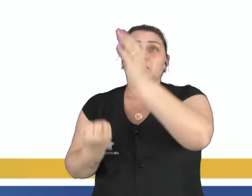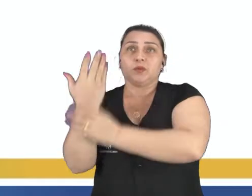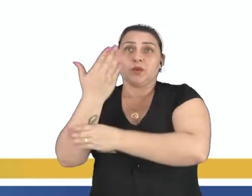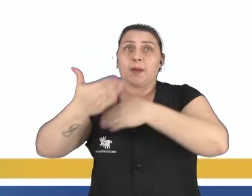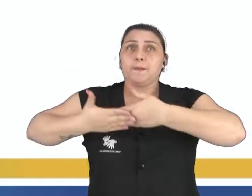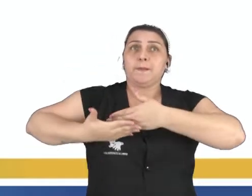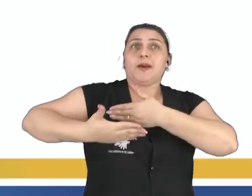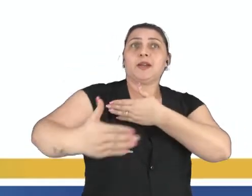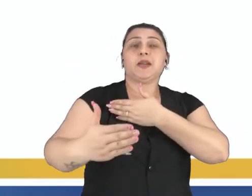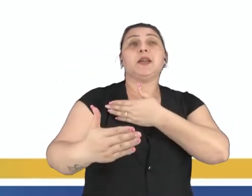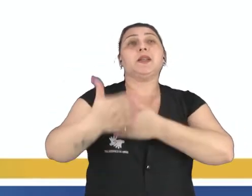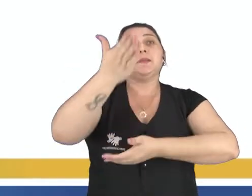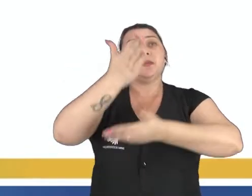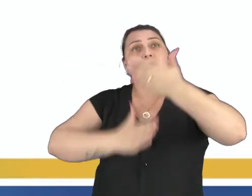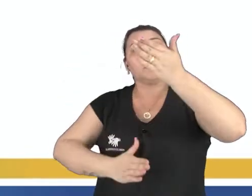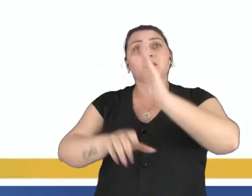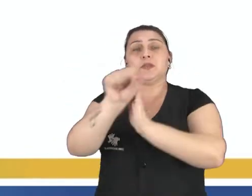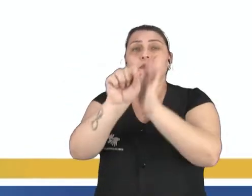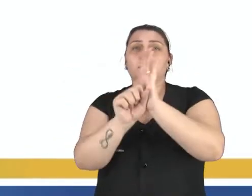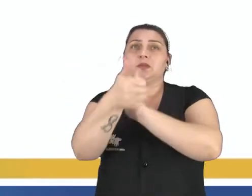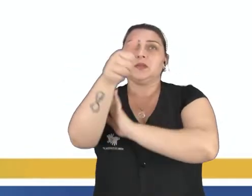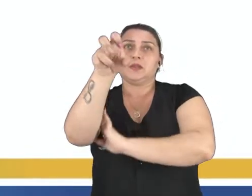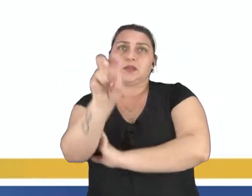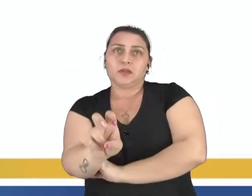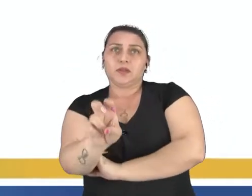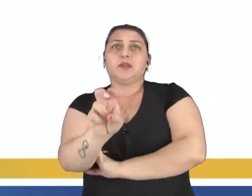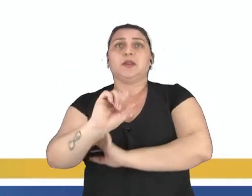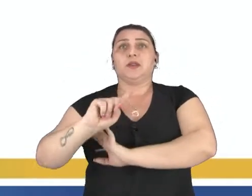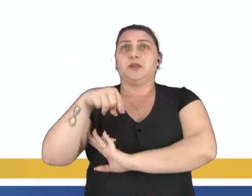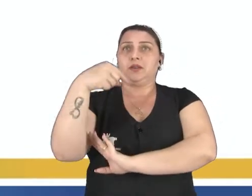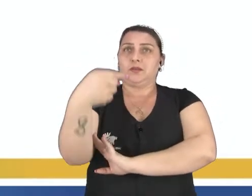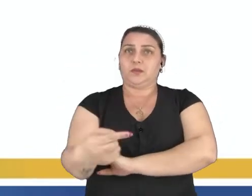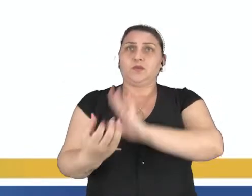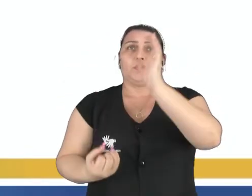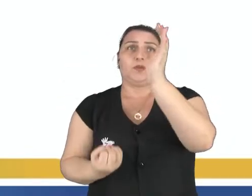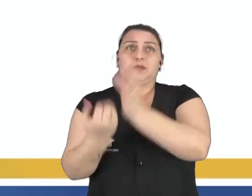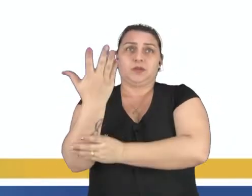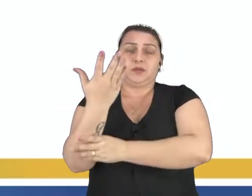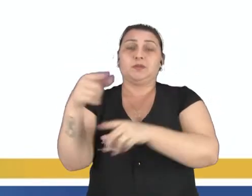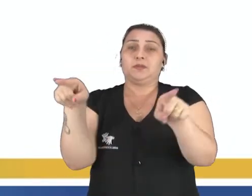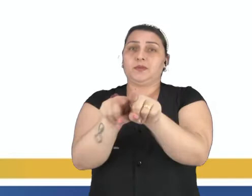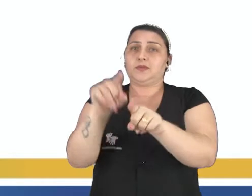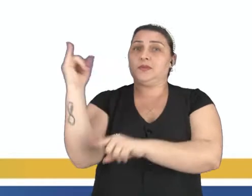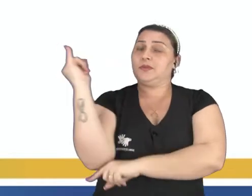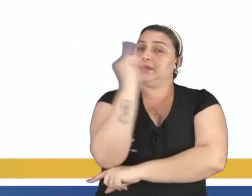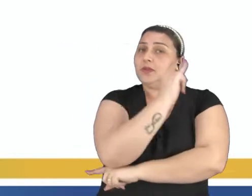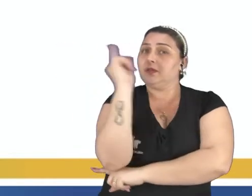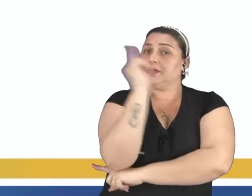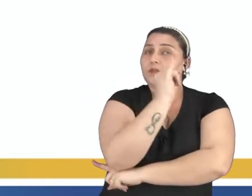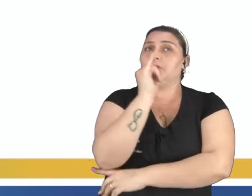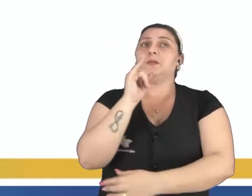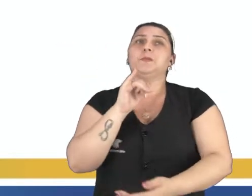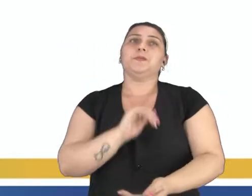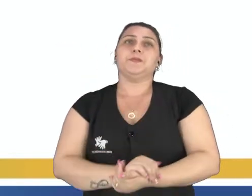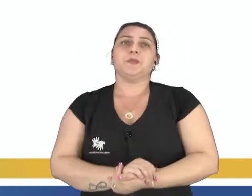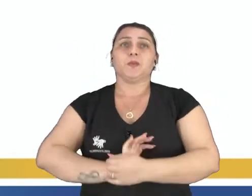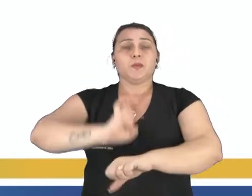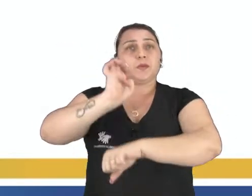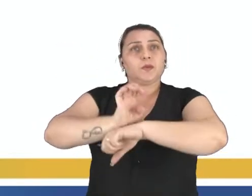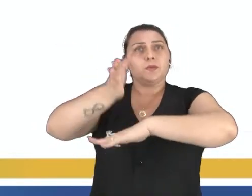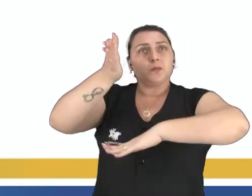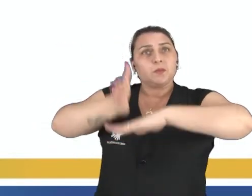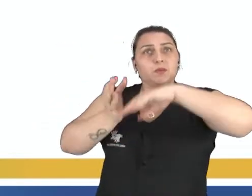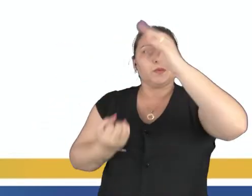surge a partir da segunda metade do século XV e, posteriormente, observamos seu surgimento também na Itália.